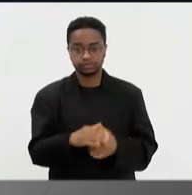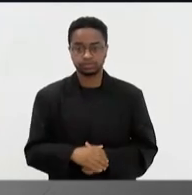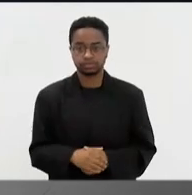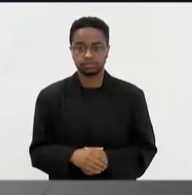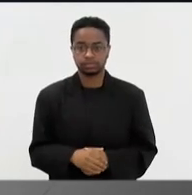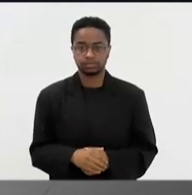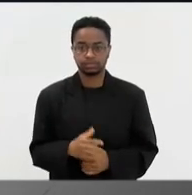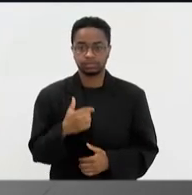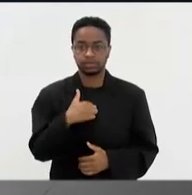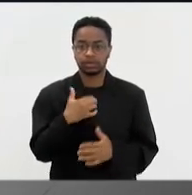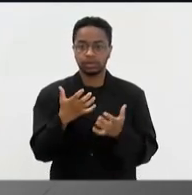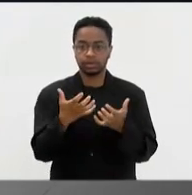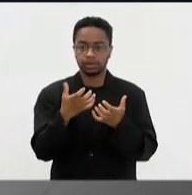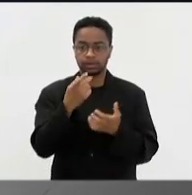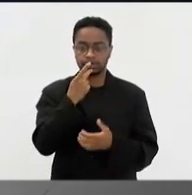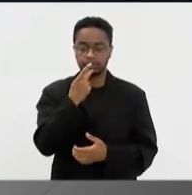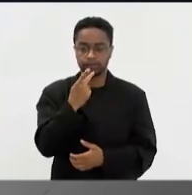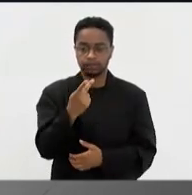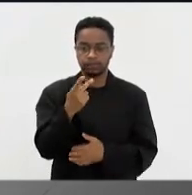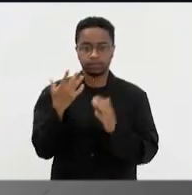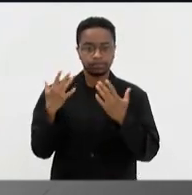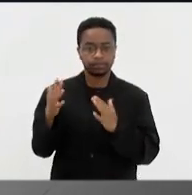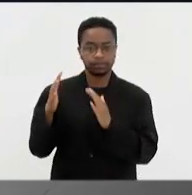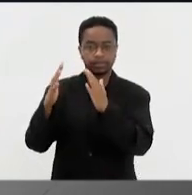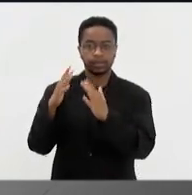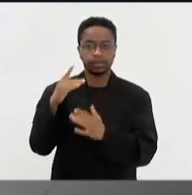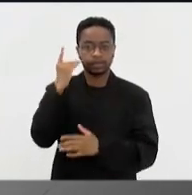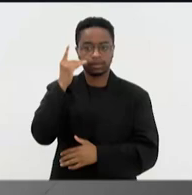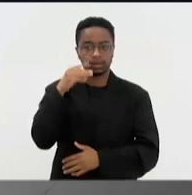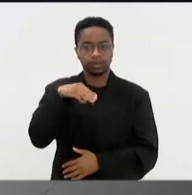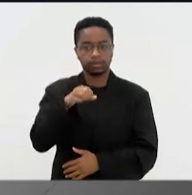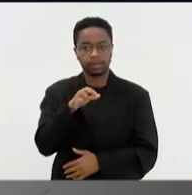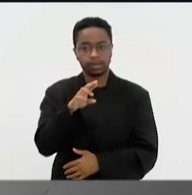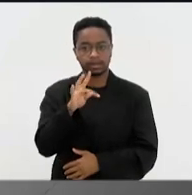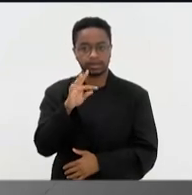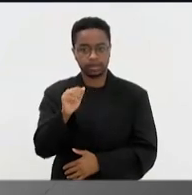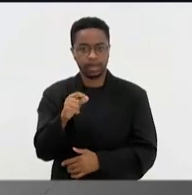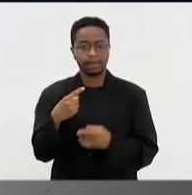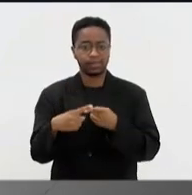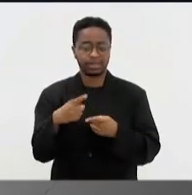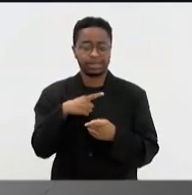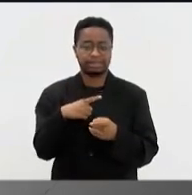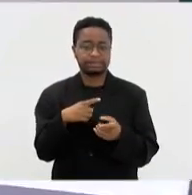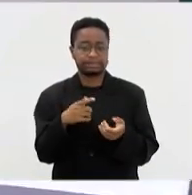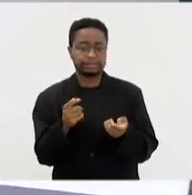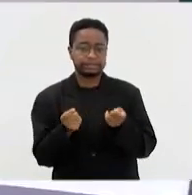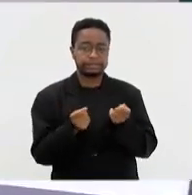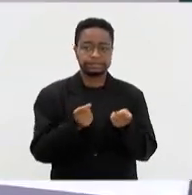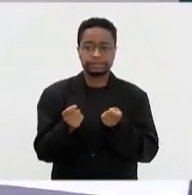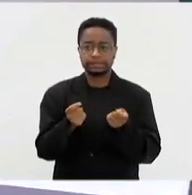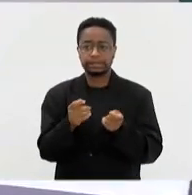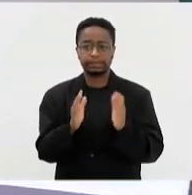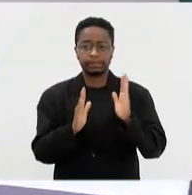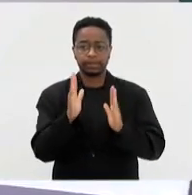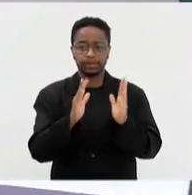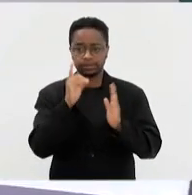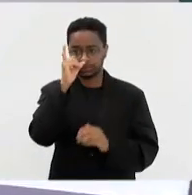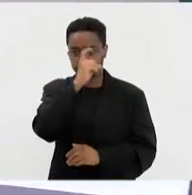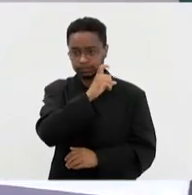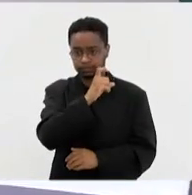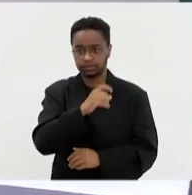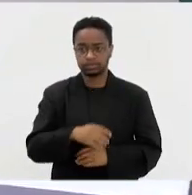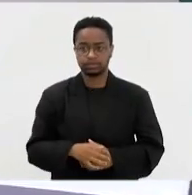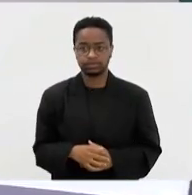queria parabenizar a deputada Marta Rocha, porque soube lidar com várias reajustes que tivemos aqui. Como o deputado Spall falou, são